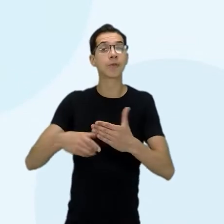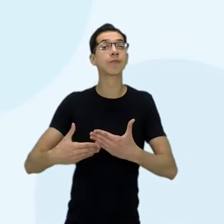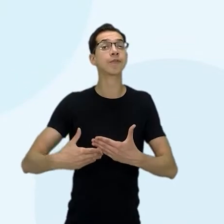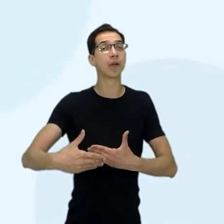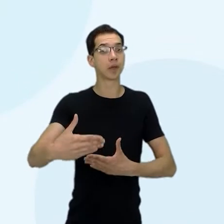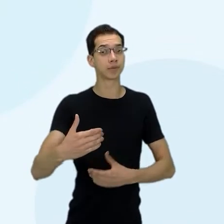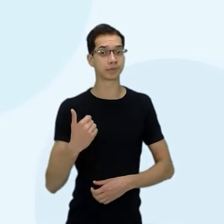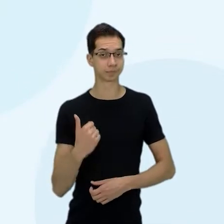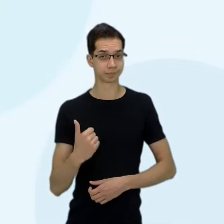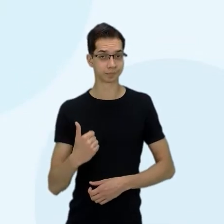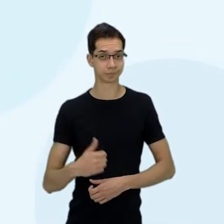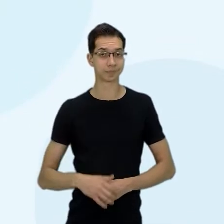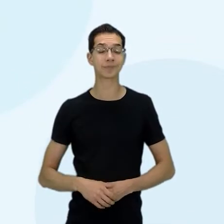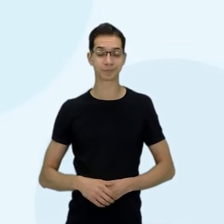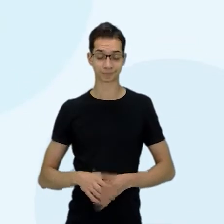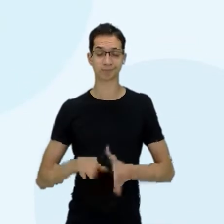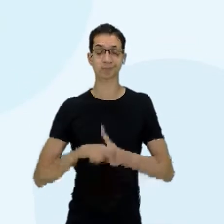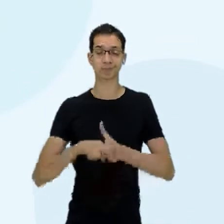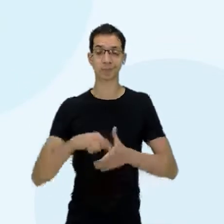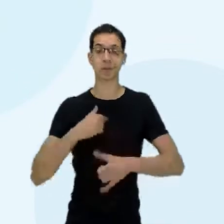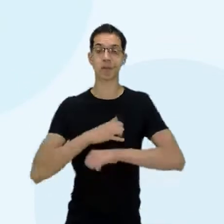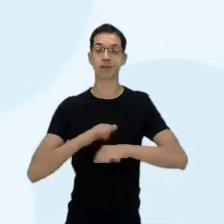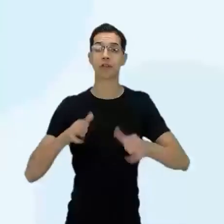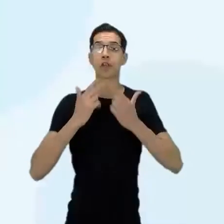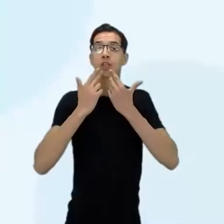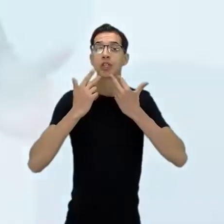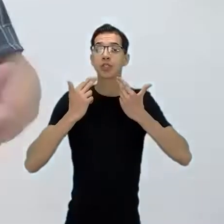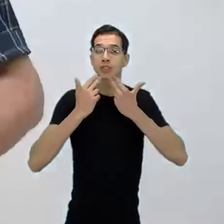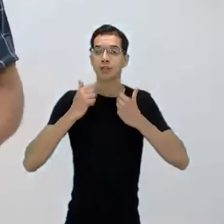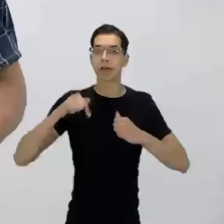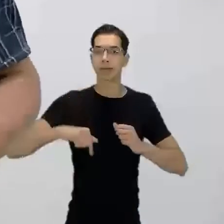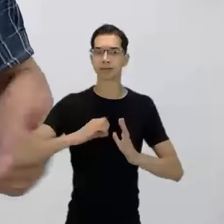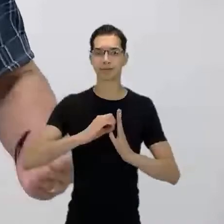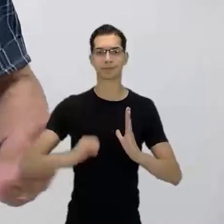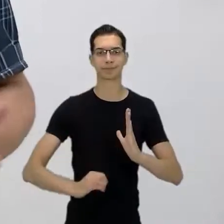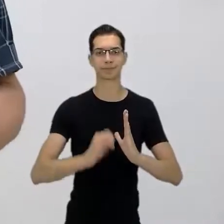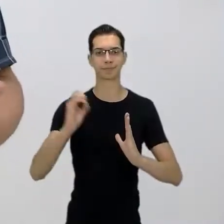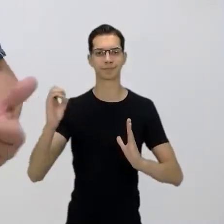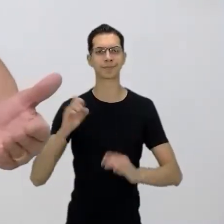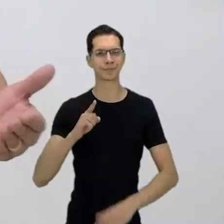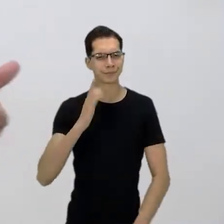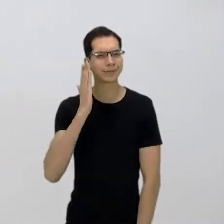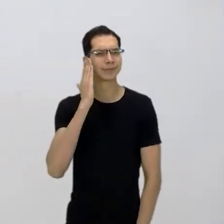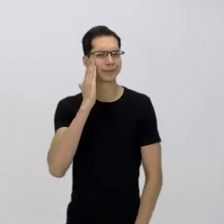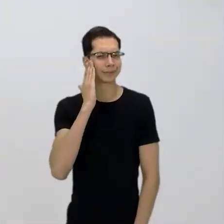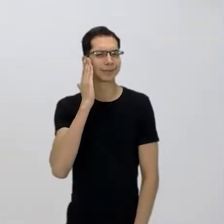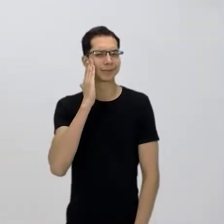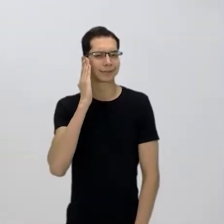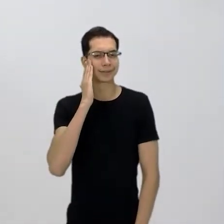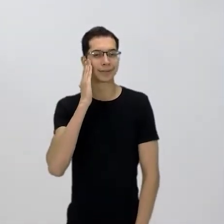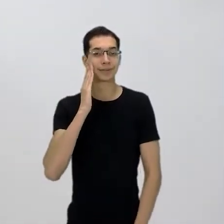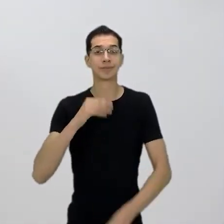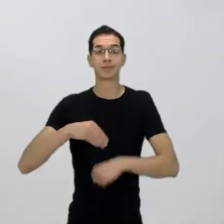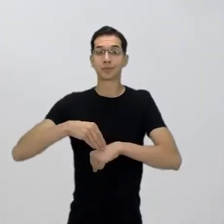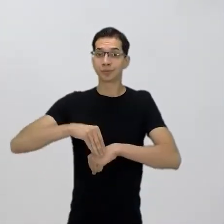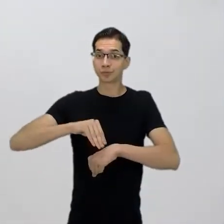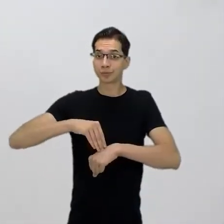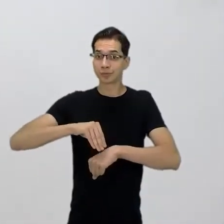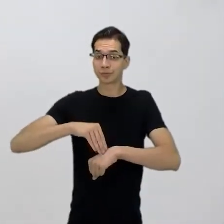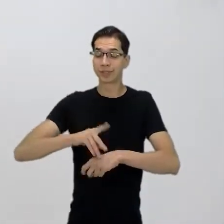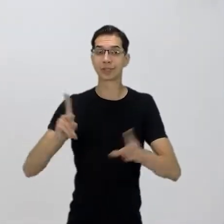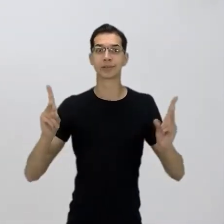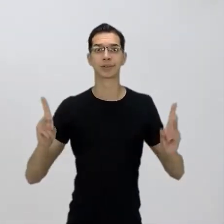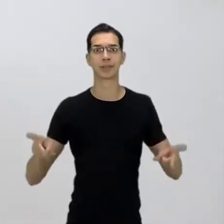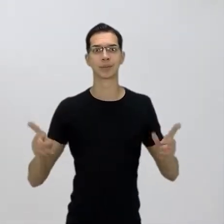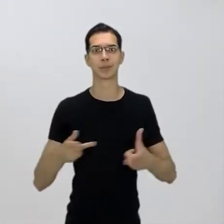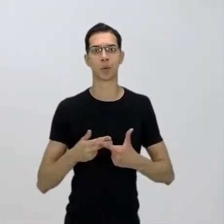isso trazendo aqui para você uma novidade aí, aqui pelo Centro de Mídia, você sabe que aqui a gente procura sempre colocar sugestões inovadoras,